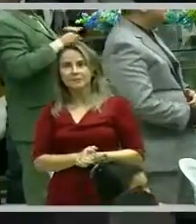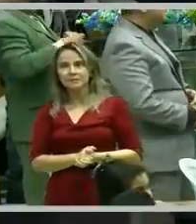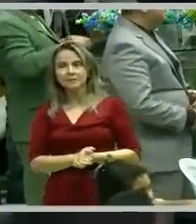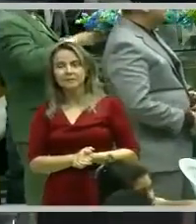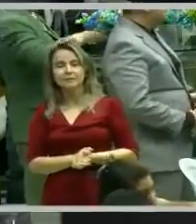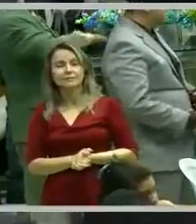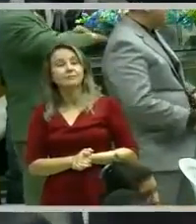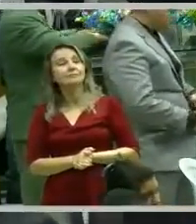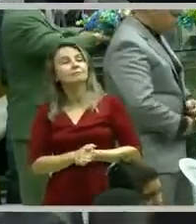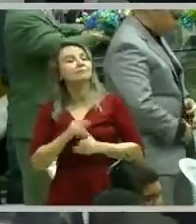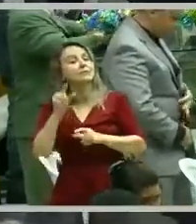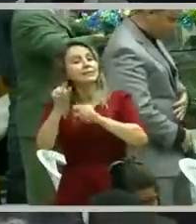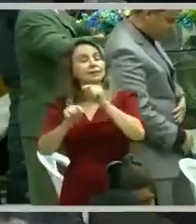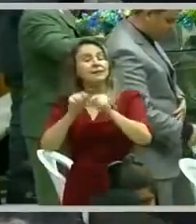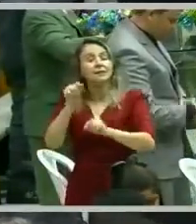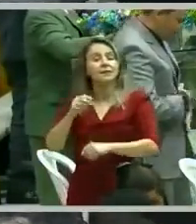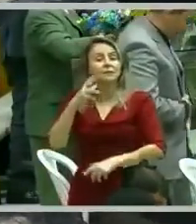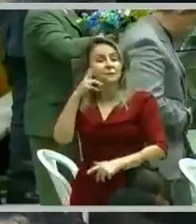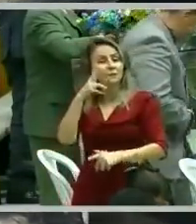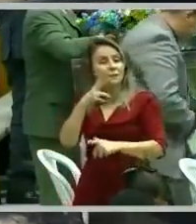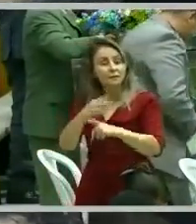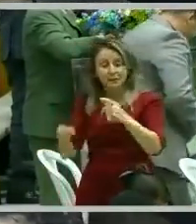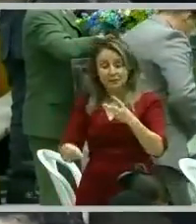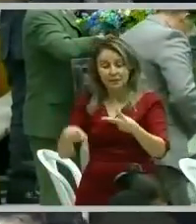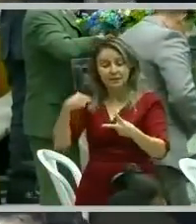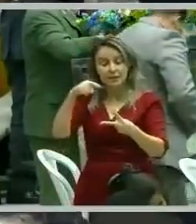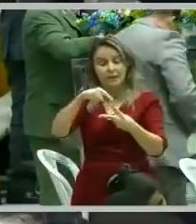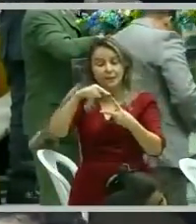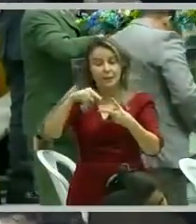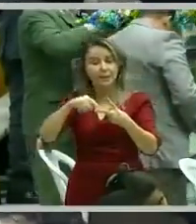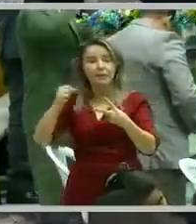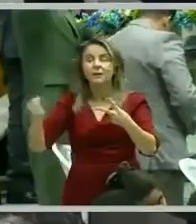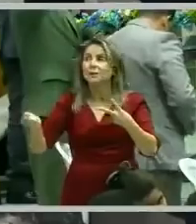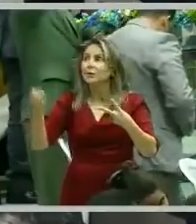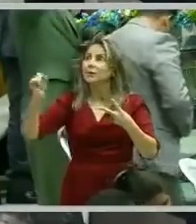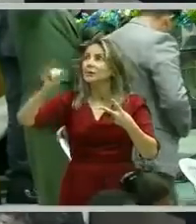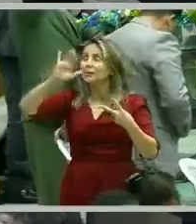Quem vai vencer os dois? Quem vai vencer Eliabe? Dê um glória a Deus.